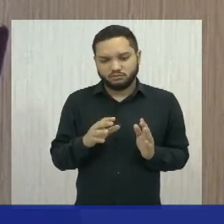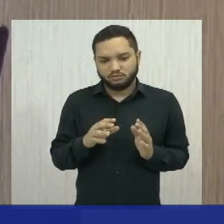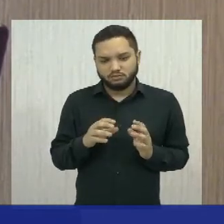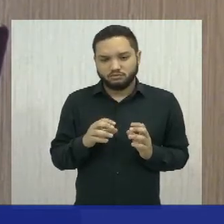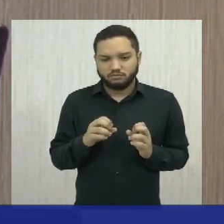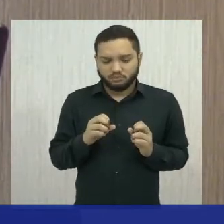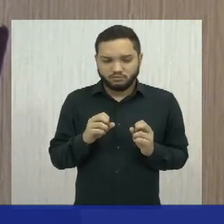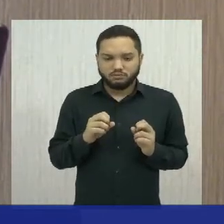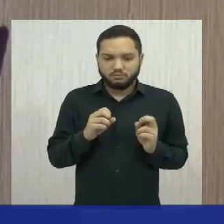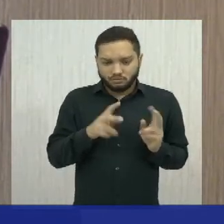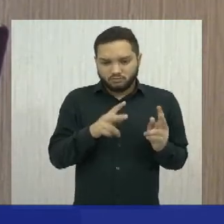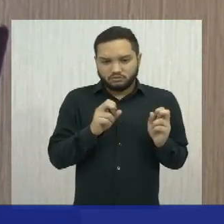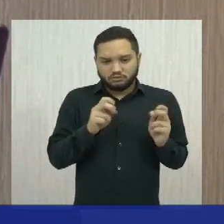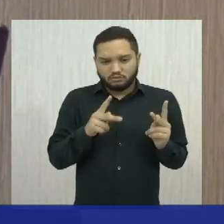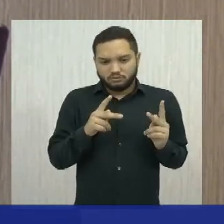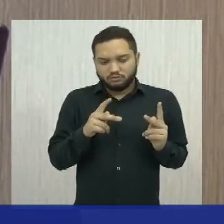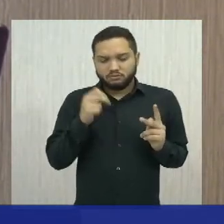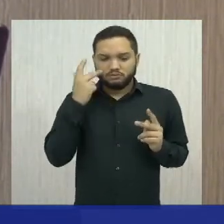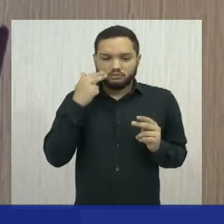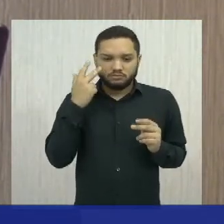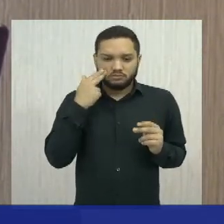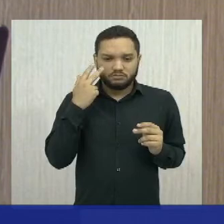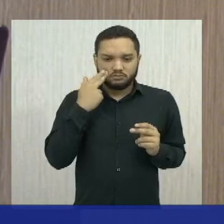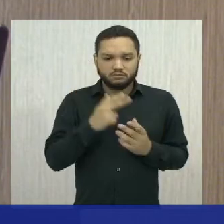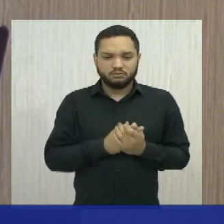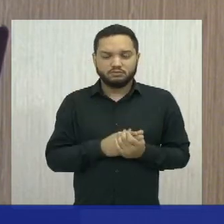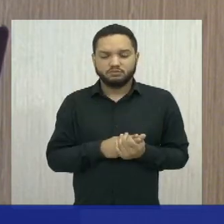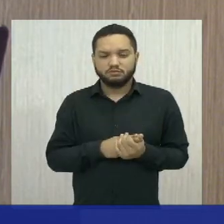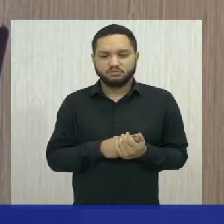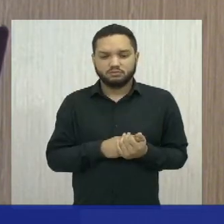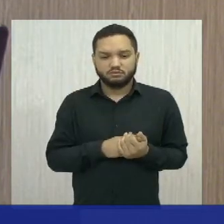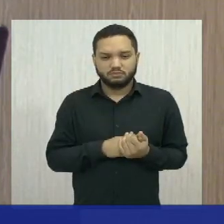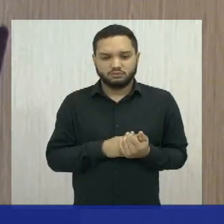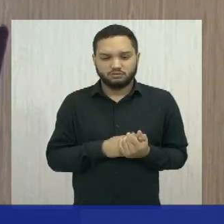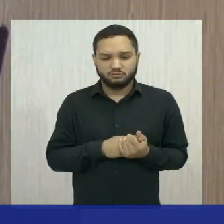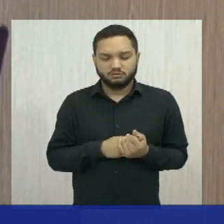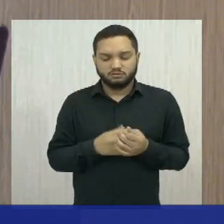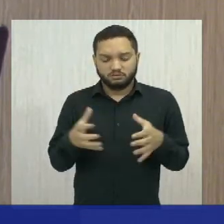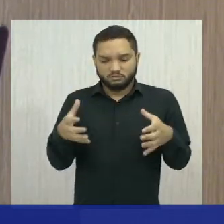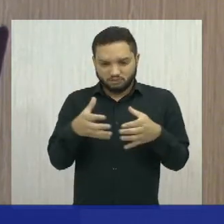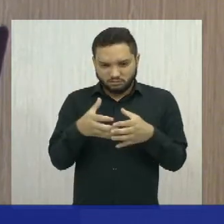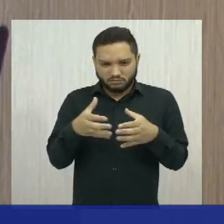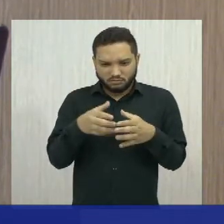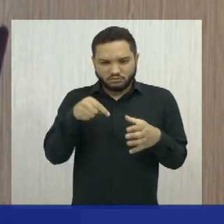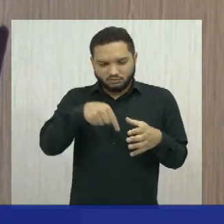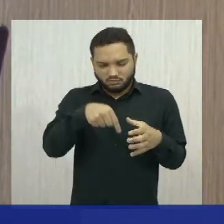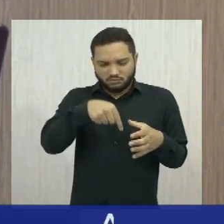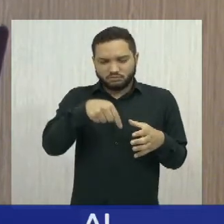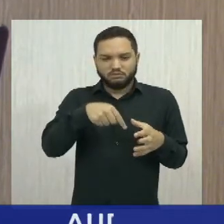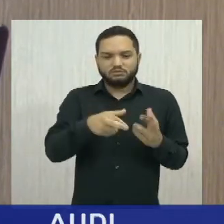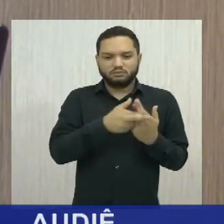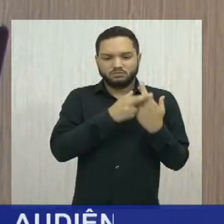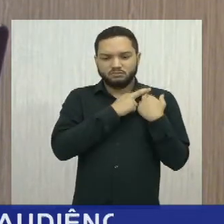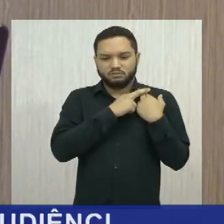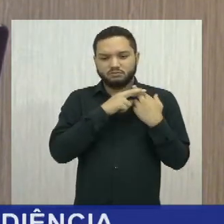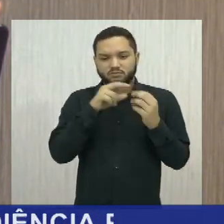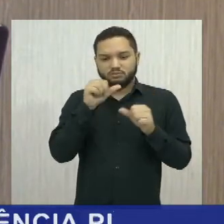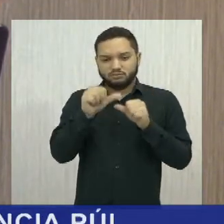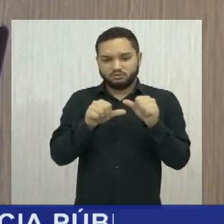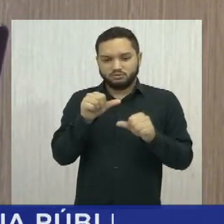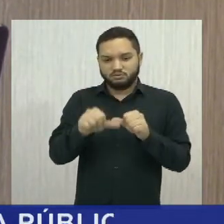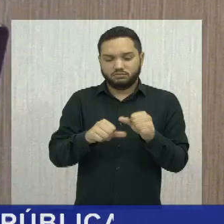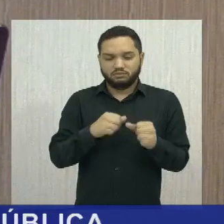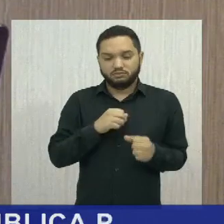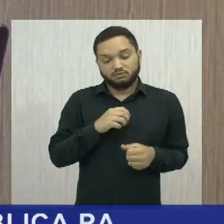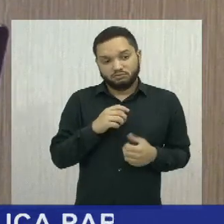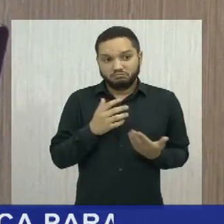dispositivo que diz que atualiza automaticamente e usa determinadas regras. Agora, essa comissão permanente ser responsável pela atualização, eu tenho medo,